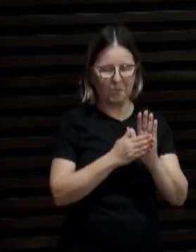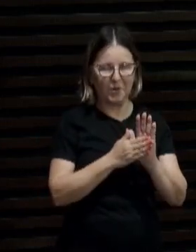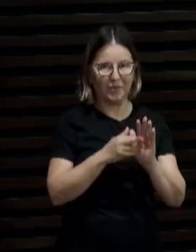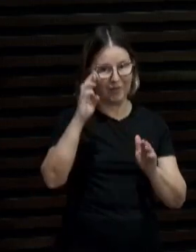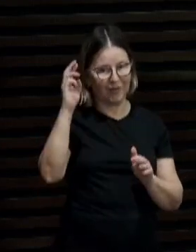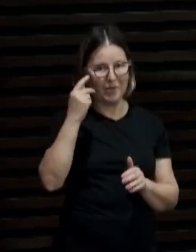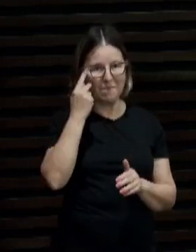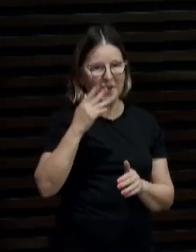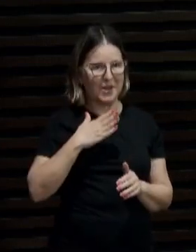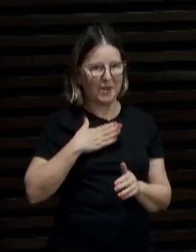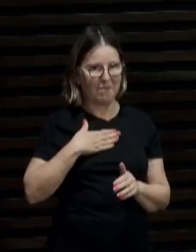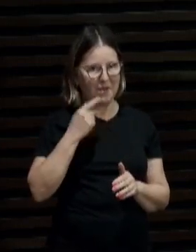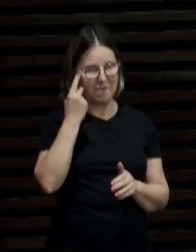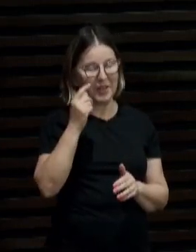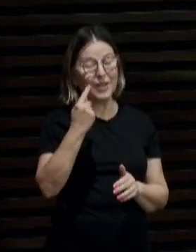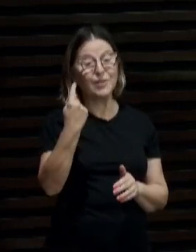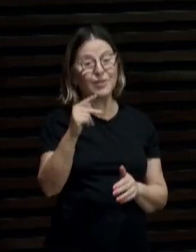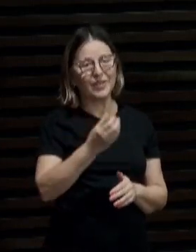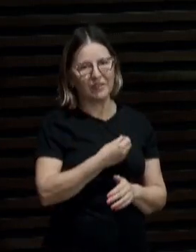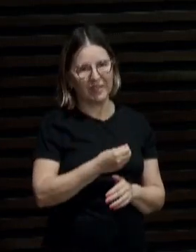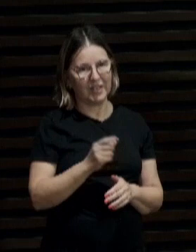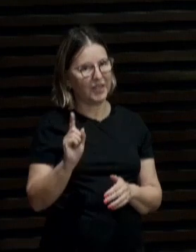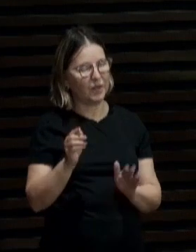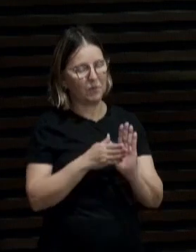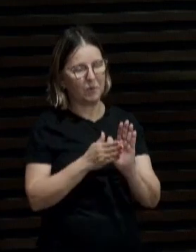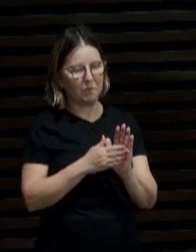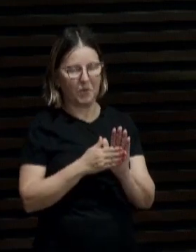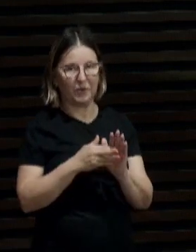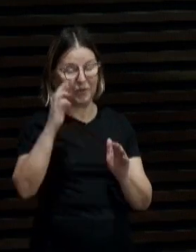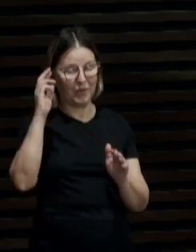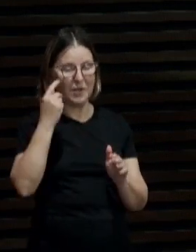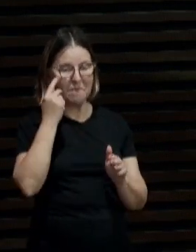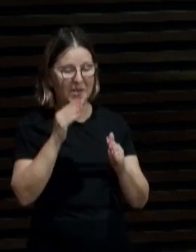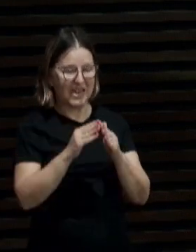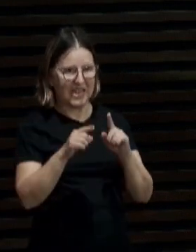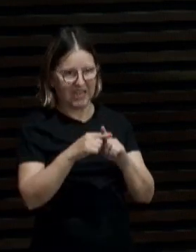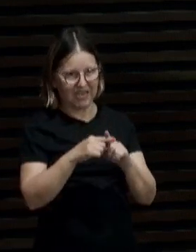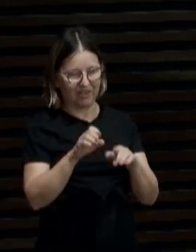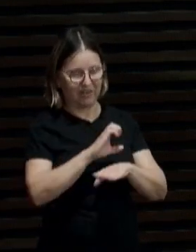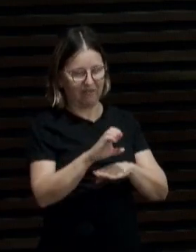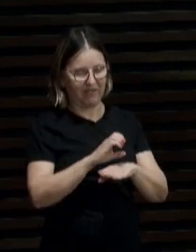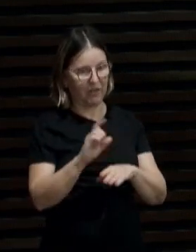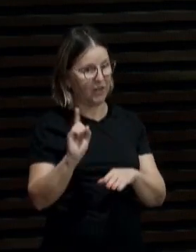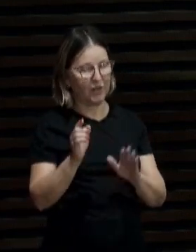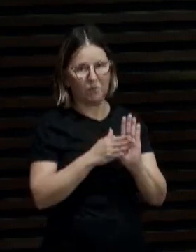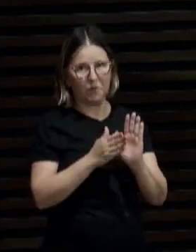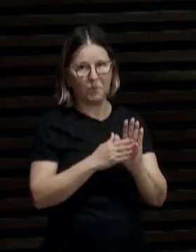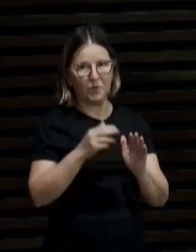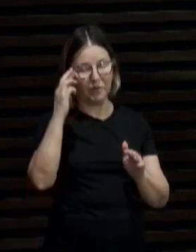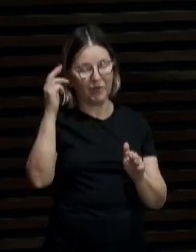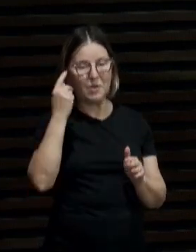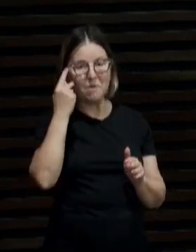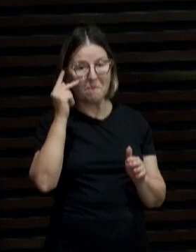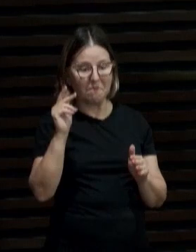e para a sua vida, não é o propósito do Senhor para a igreja dos Efésios, não é o propósito do Senhor para a primeira igreja batista em Londrina.